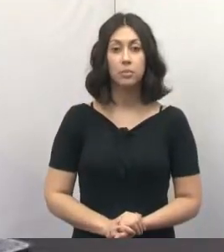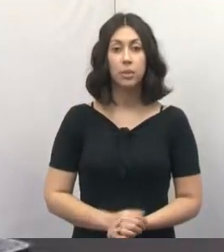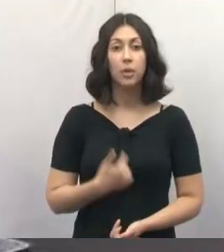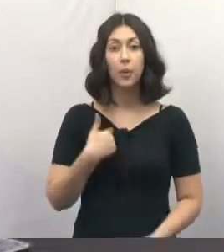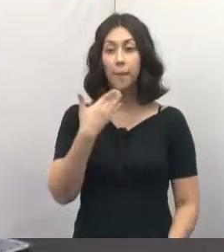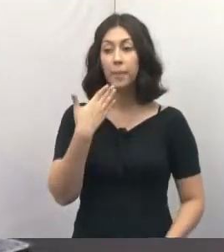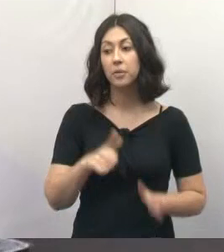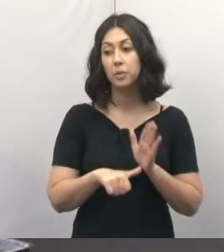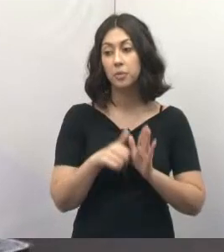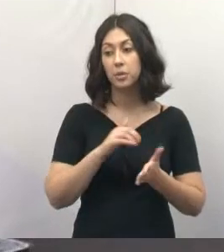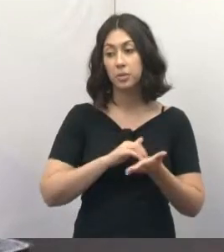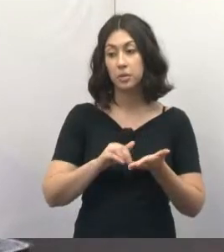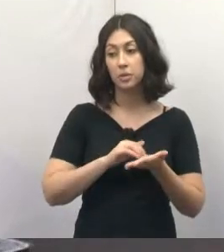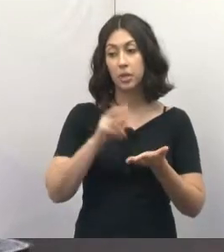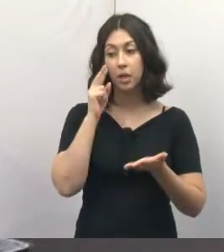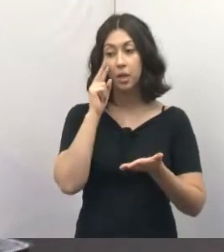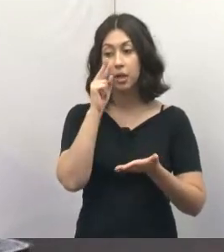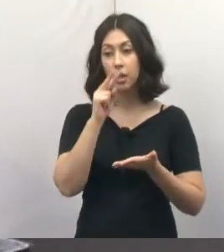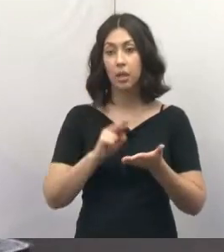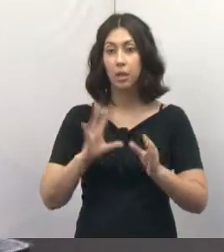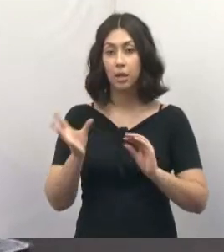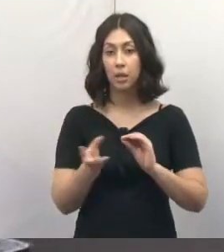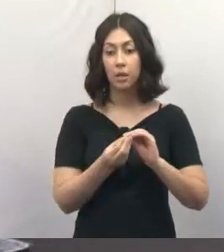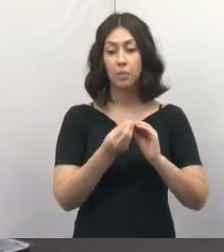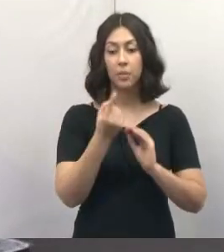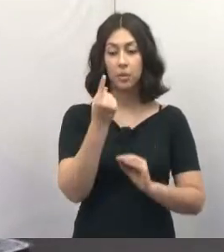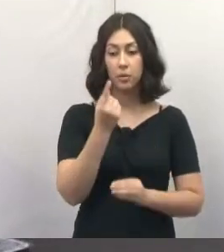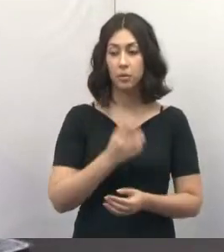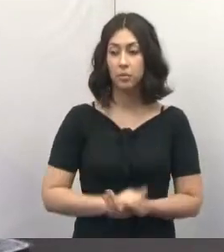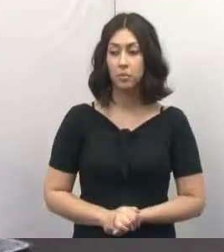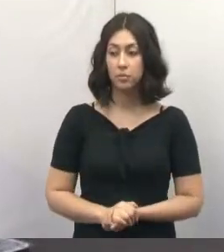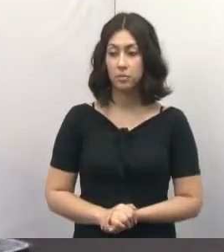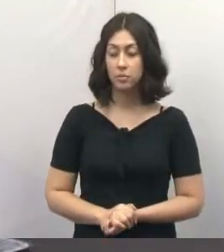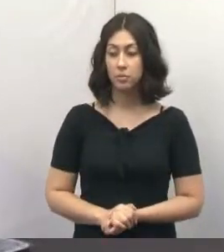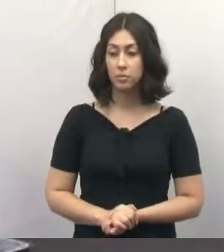Peço ao primeiro secretário que faça a leitura da emenda número 1.